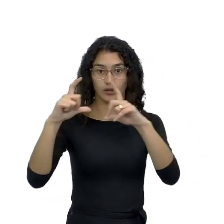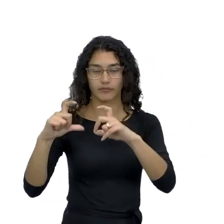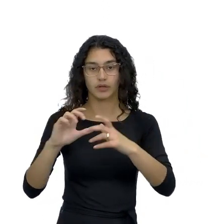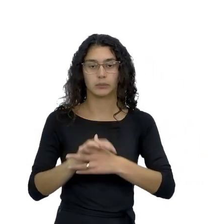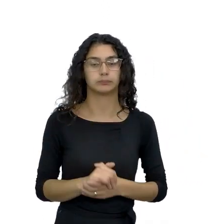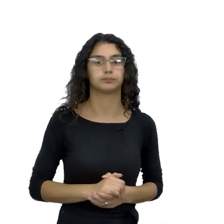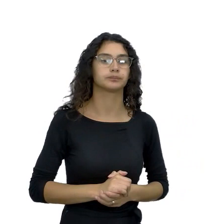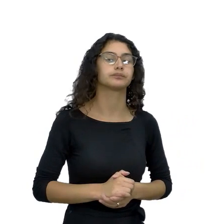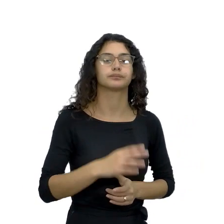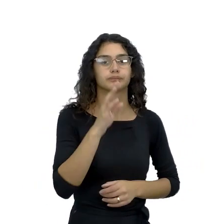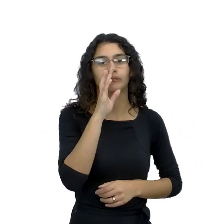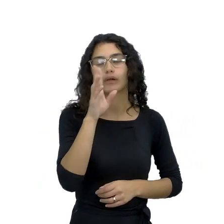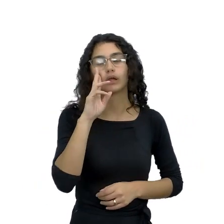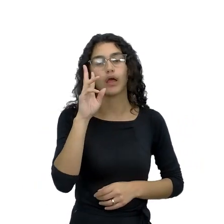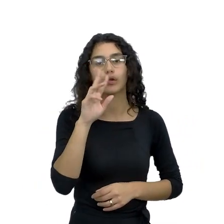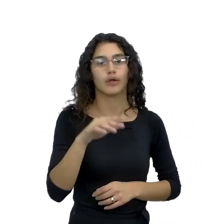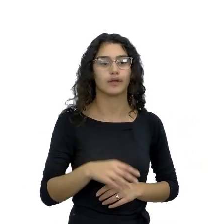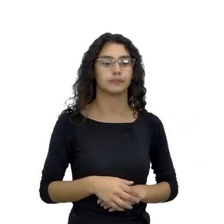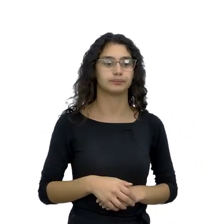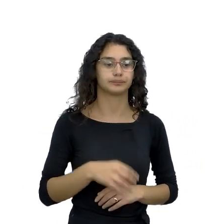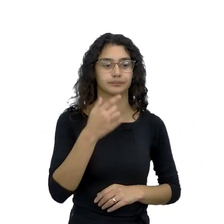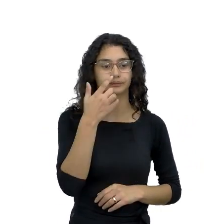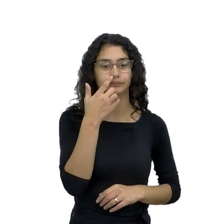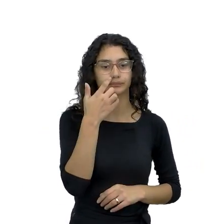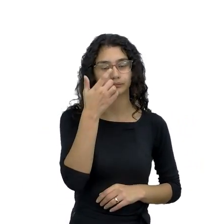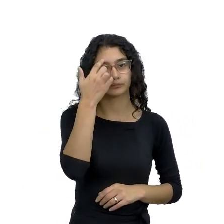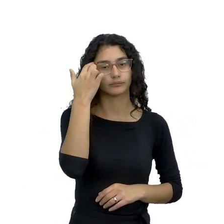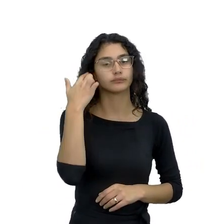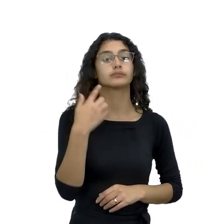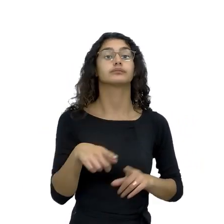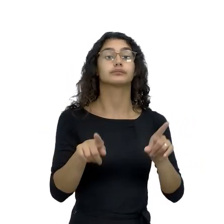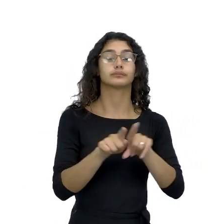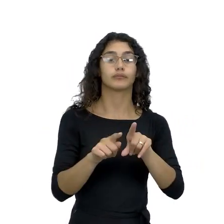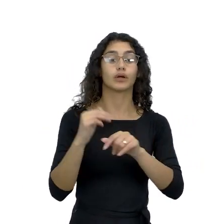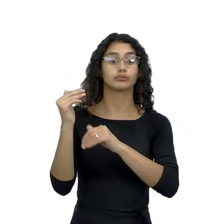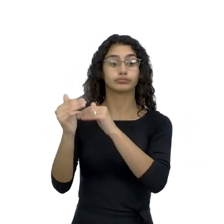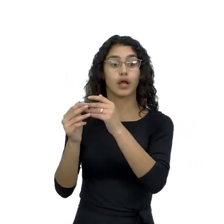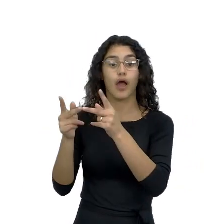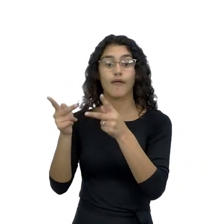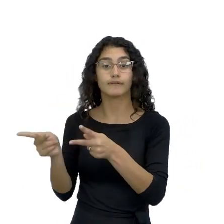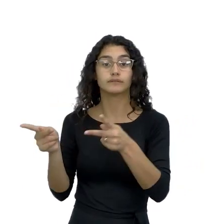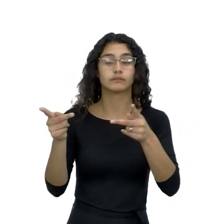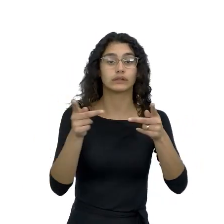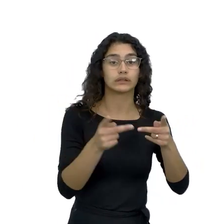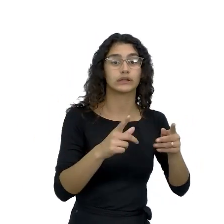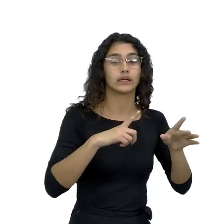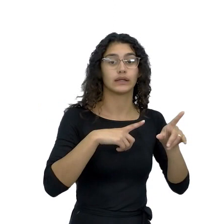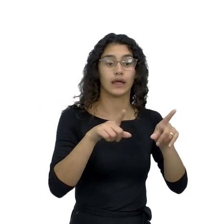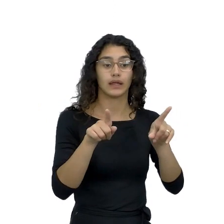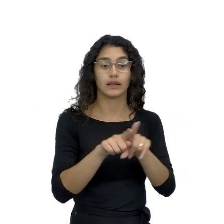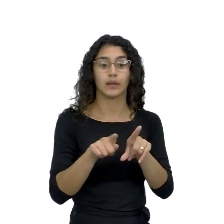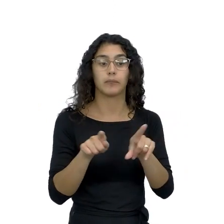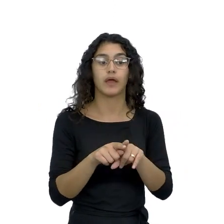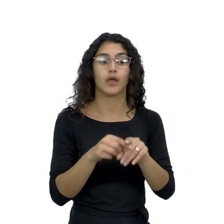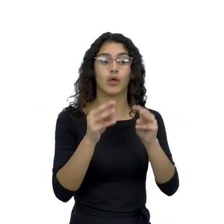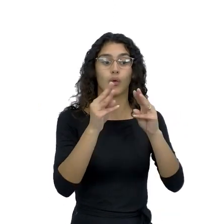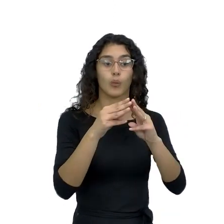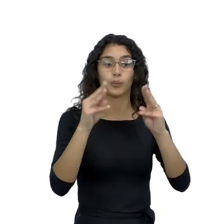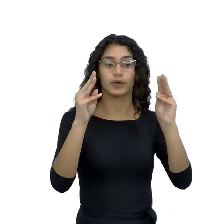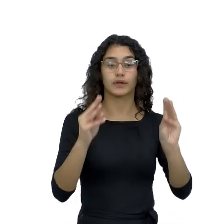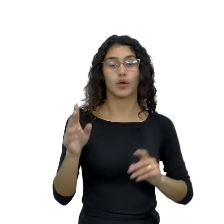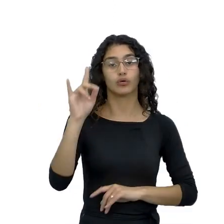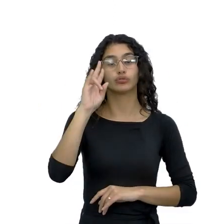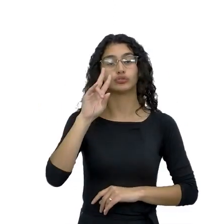fotografia e a história das pessoas. E ainda nessa pegada de visitas virtuais, temos o Museu de